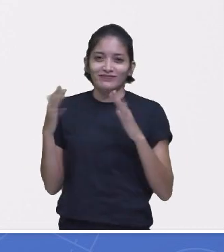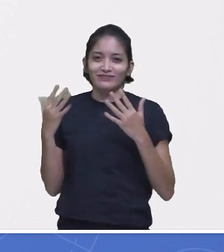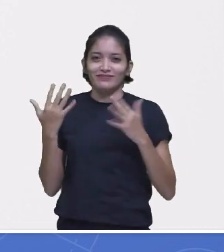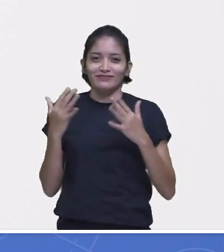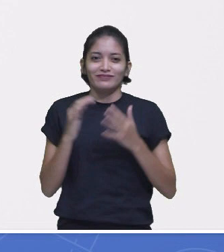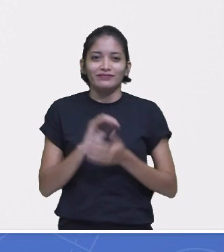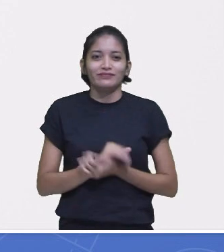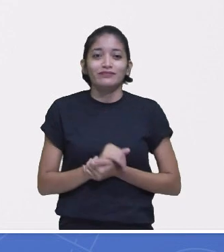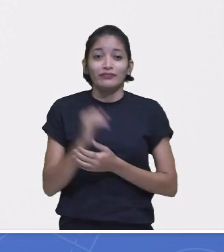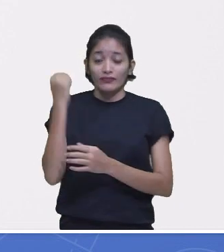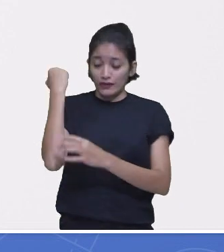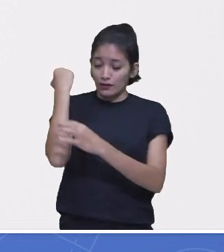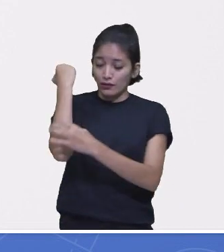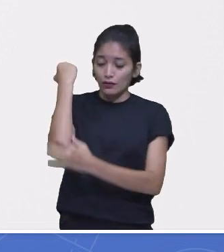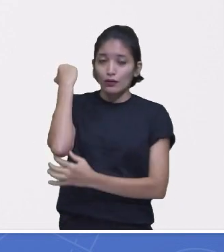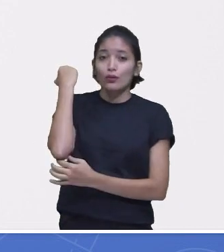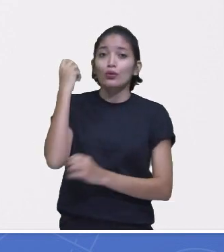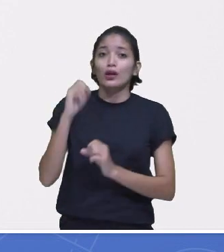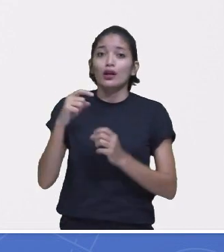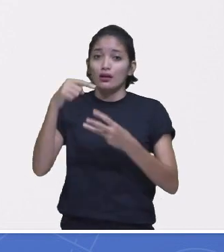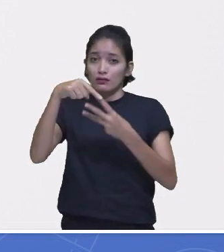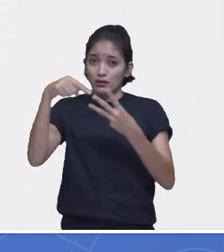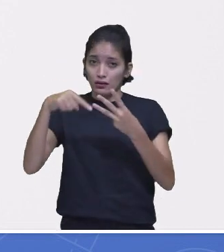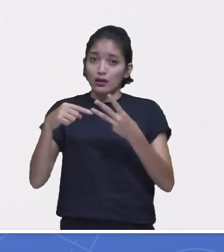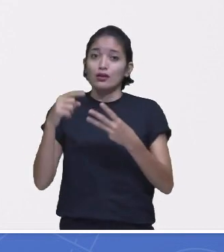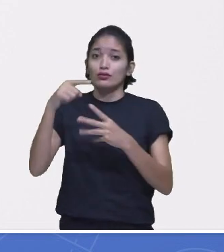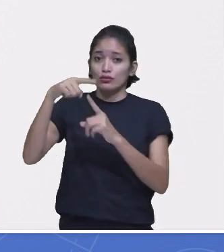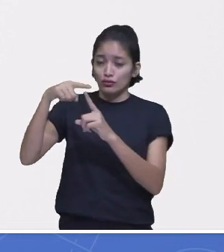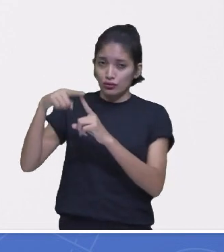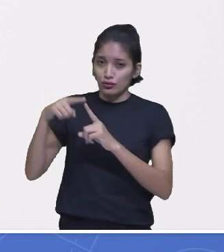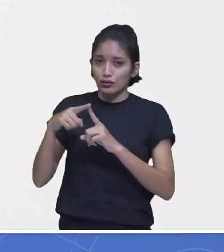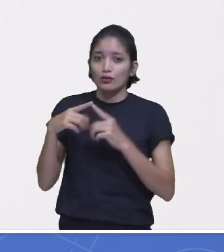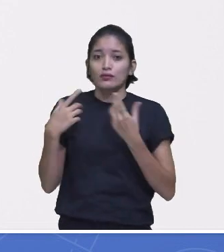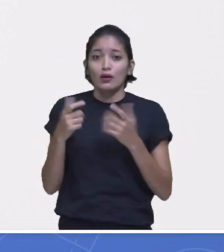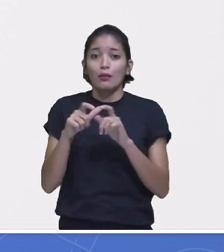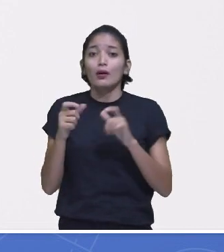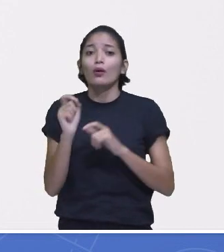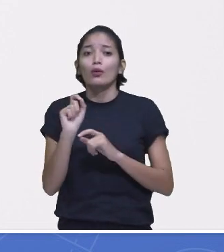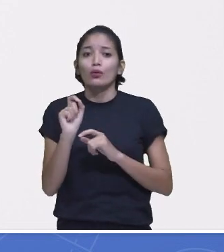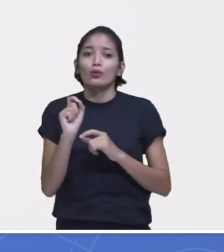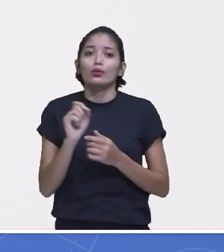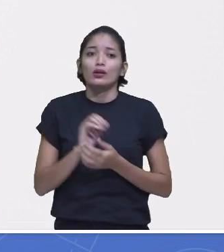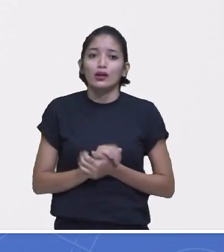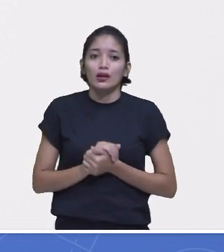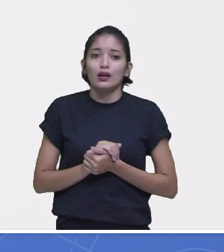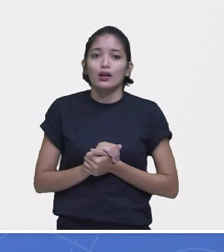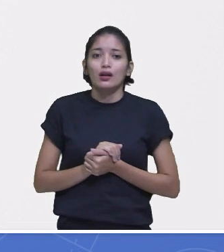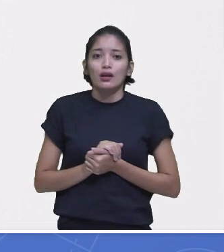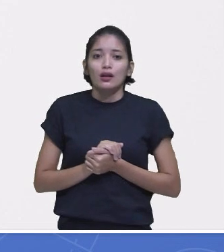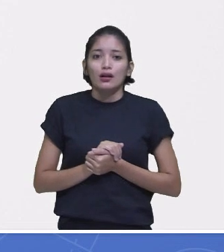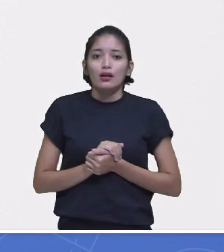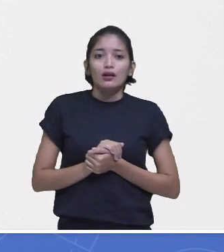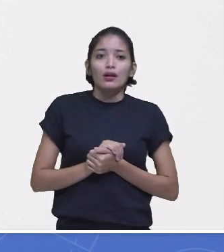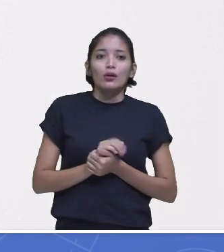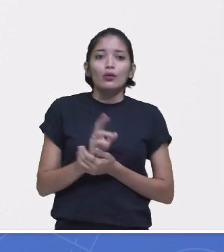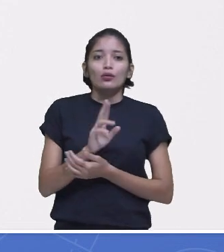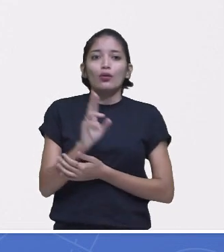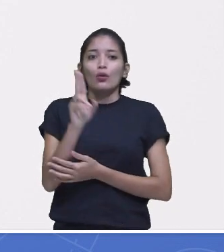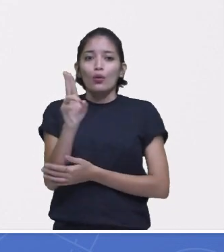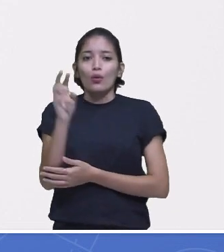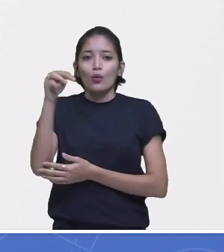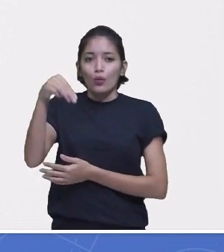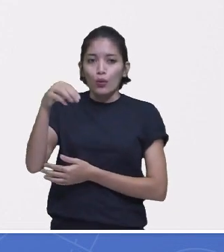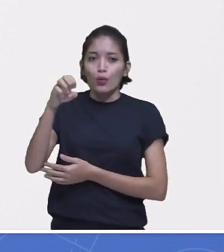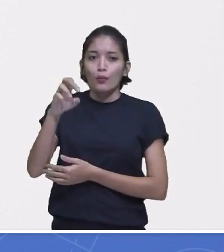O cotovelo é um conjunto de 3 articulações, sendo a maior delas a articulação húmero-ulnar, que é essa aqui do